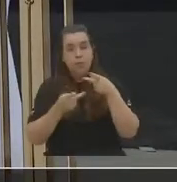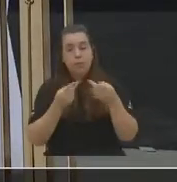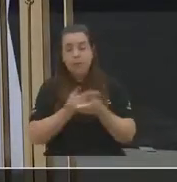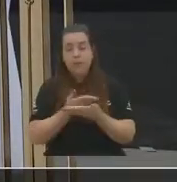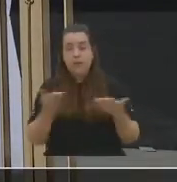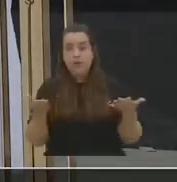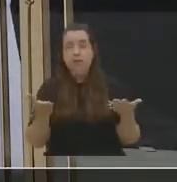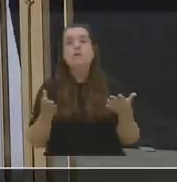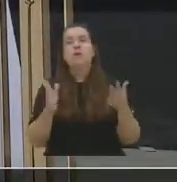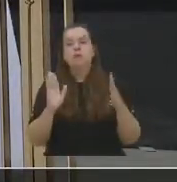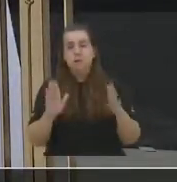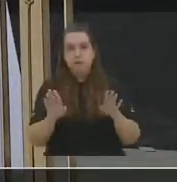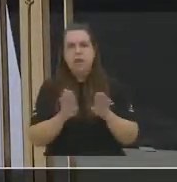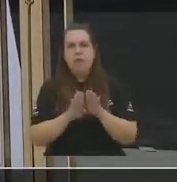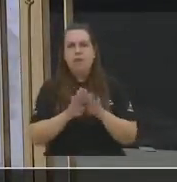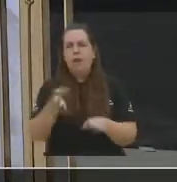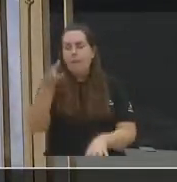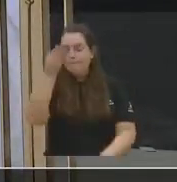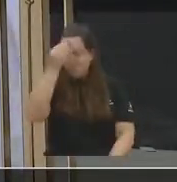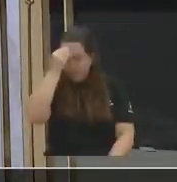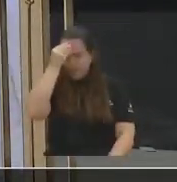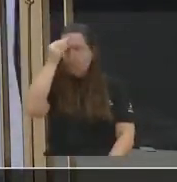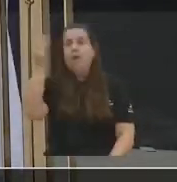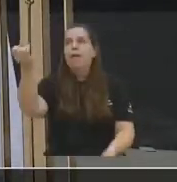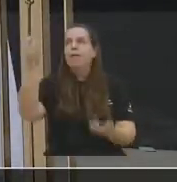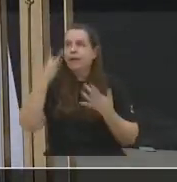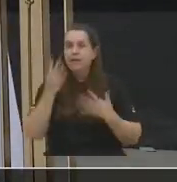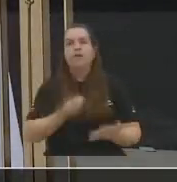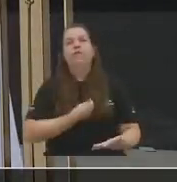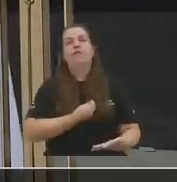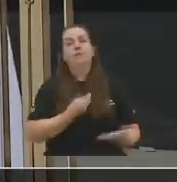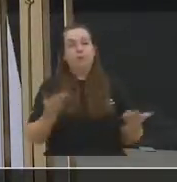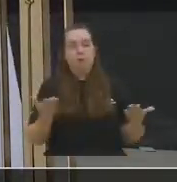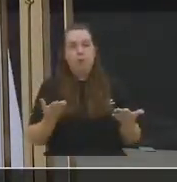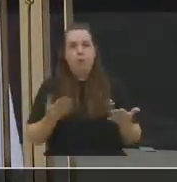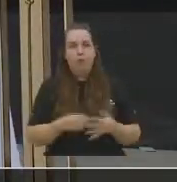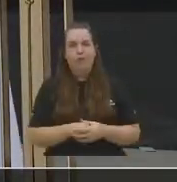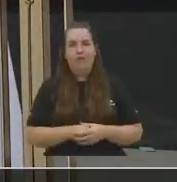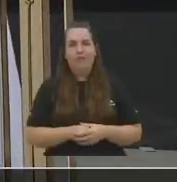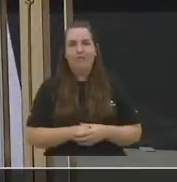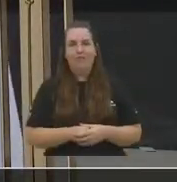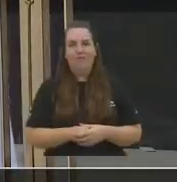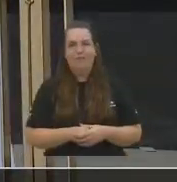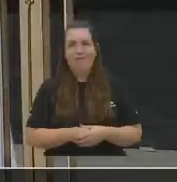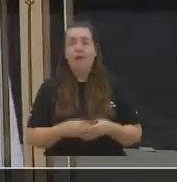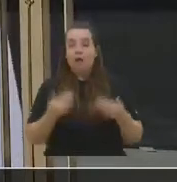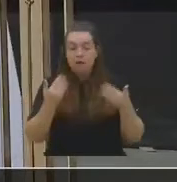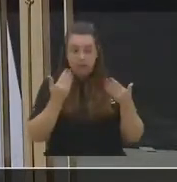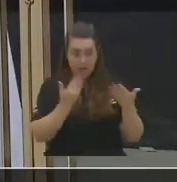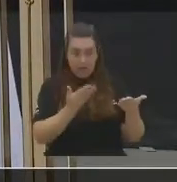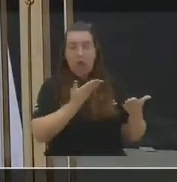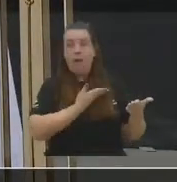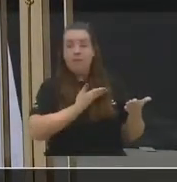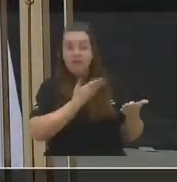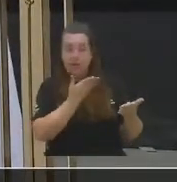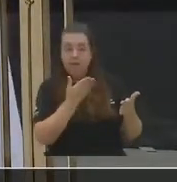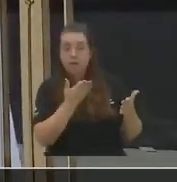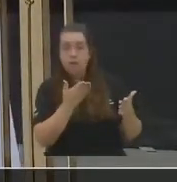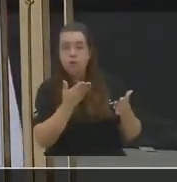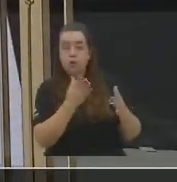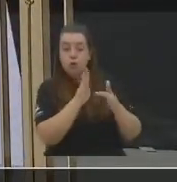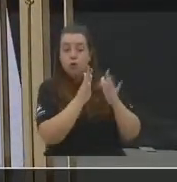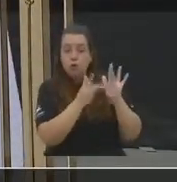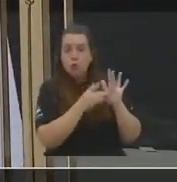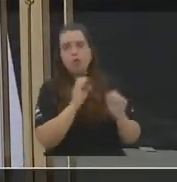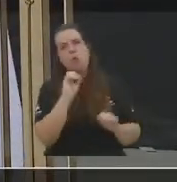possam assimilar a graça que estão vivendo? Veja, ser amigo de Jesus ou